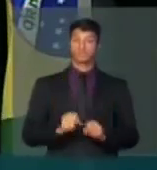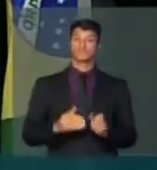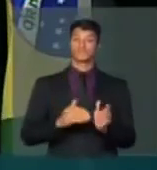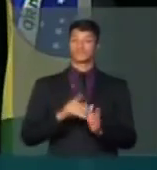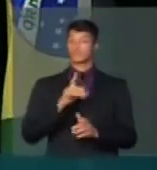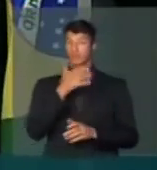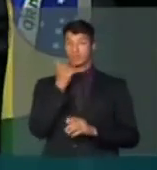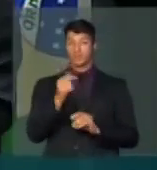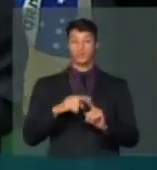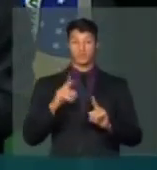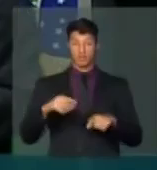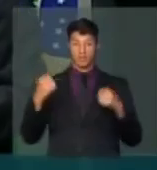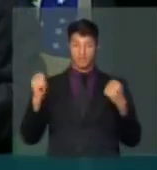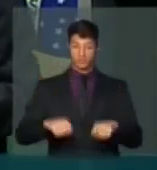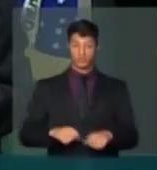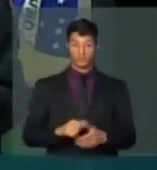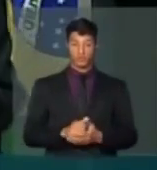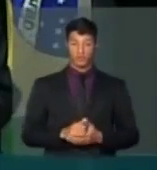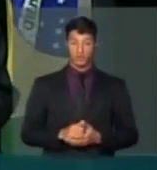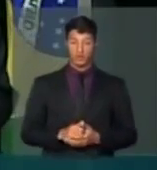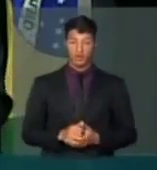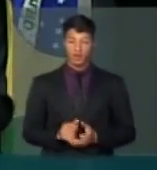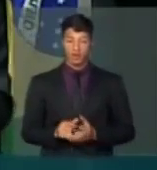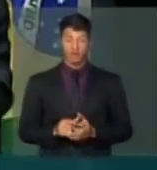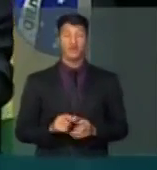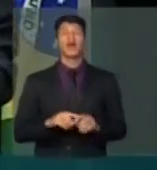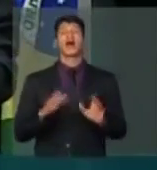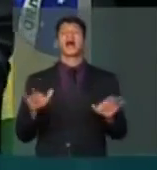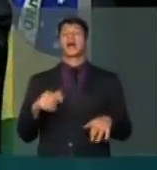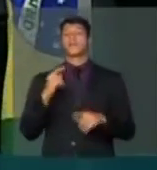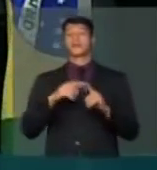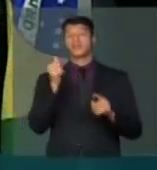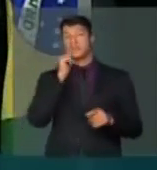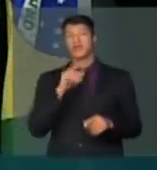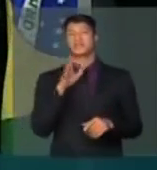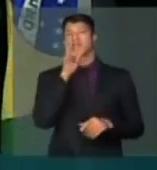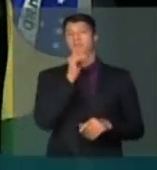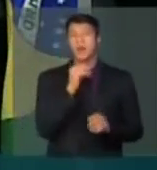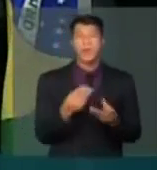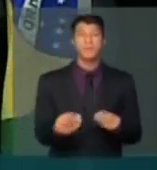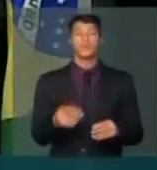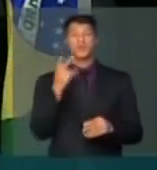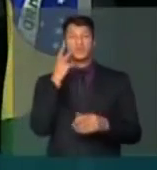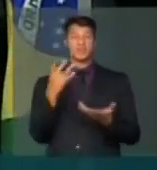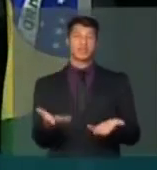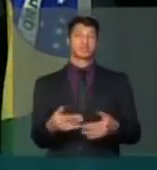ser a melhor, mas é possível. Ah, mas a mulher demora muito para